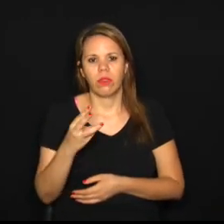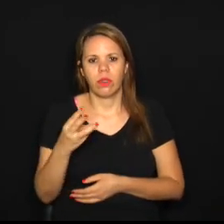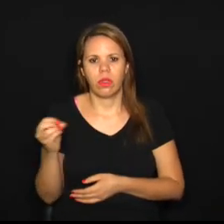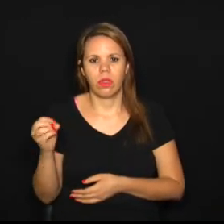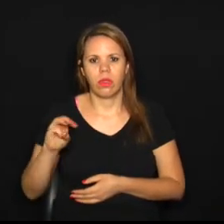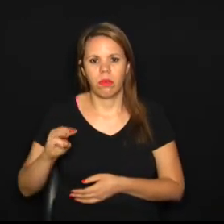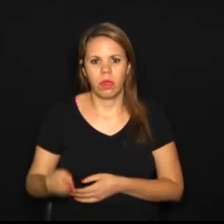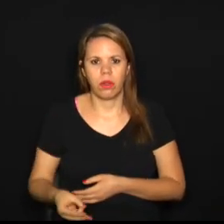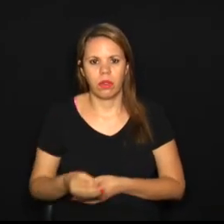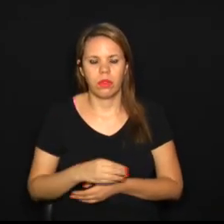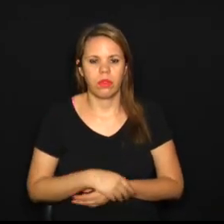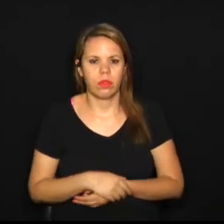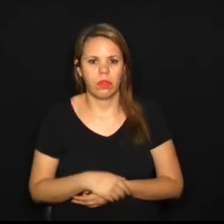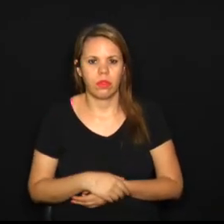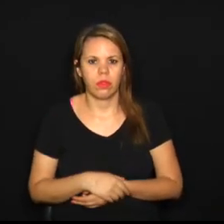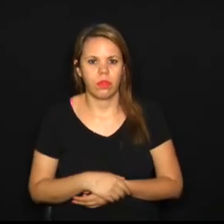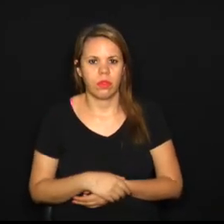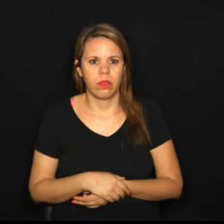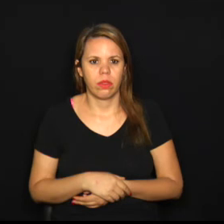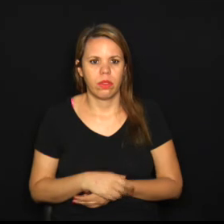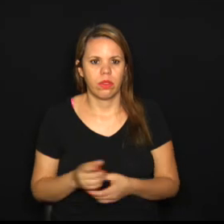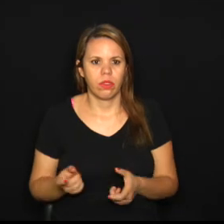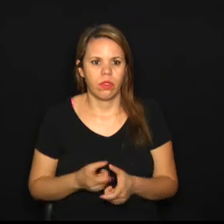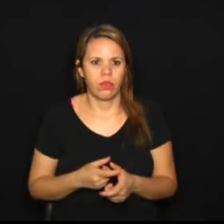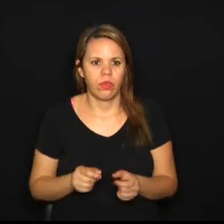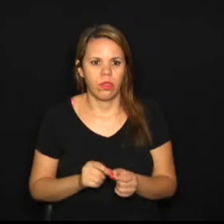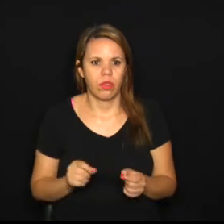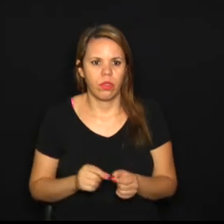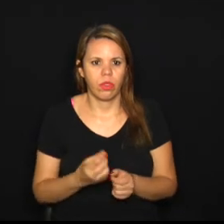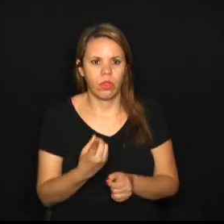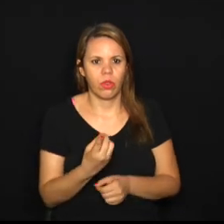4.530.000. As despesas com pessoal, a previsão era de